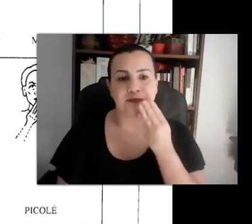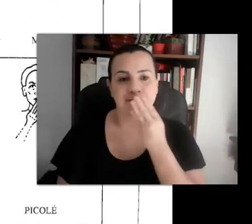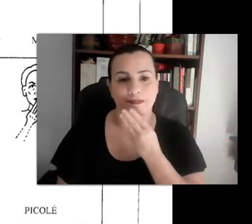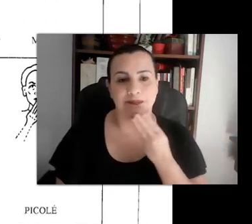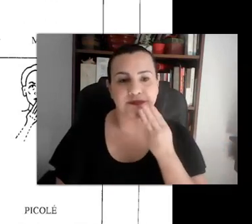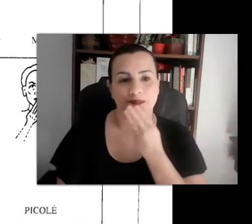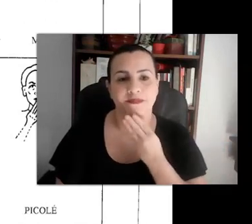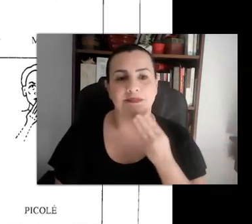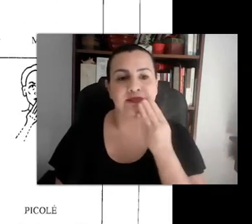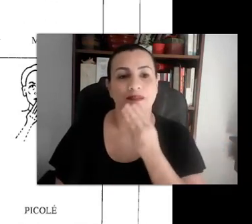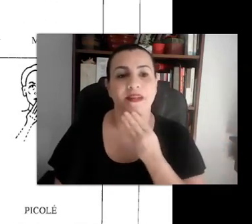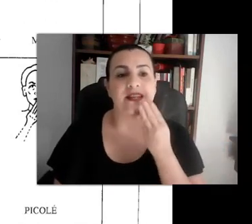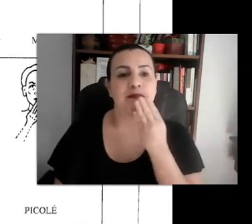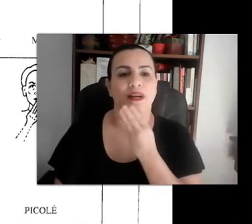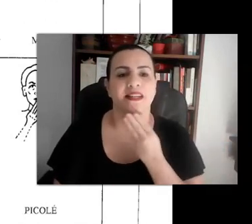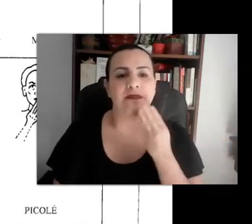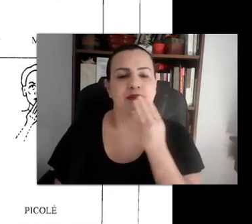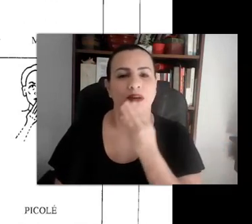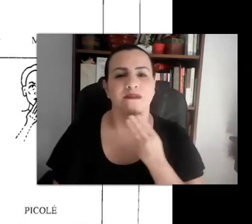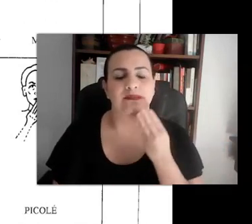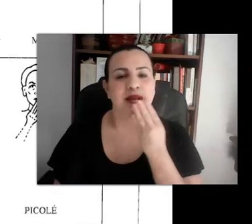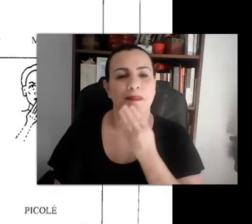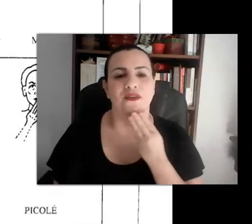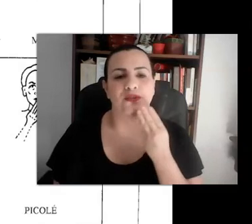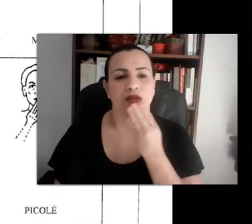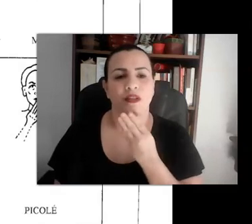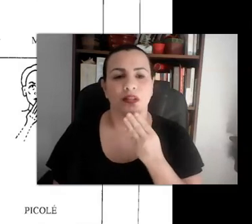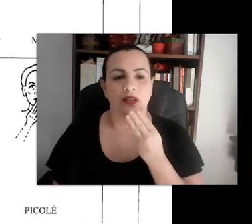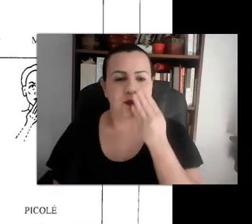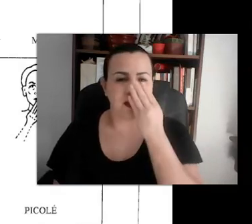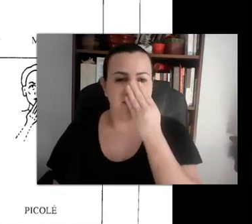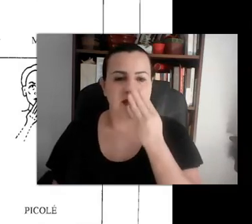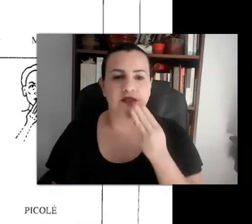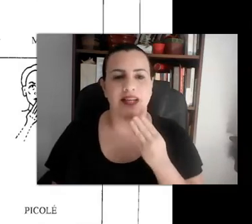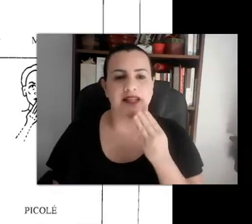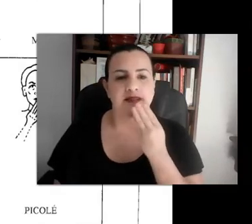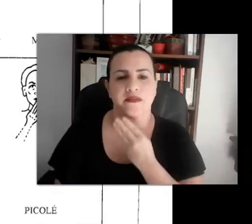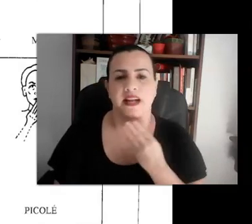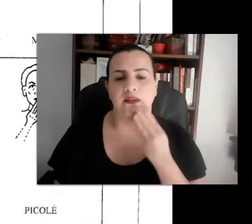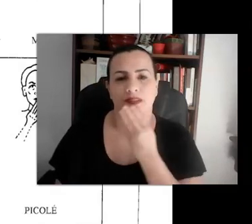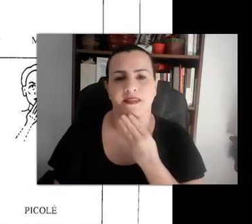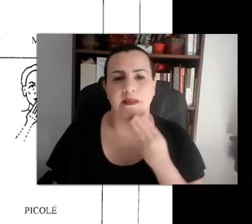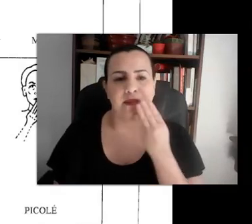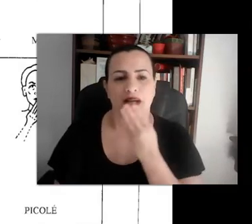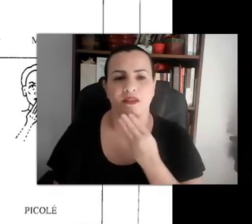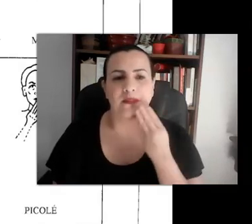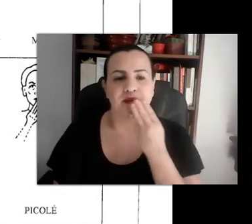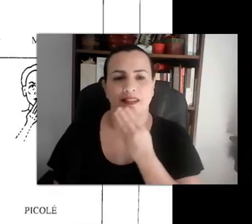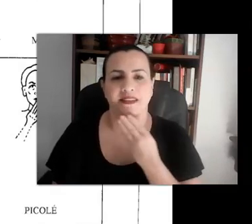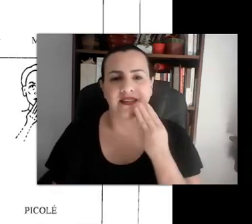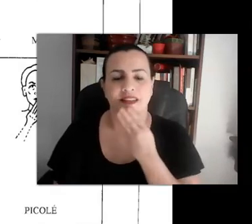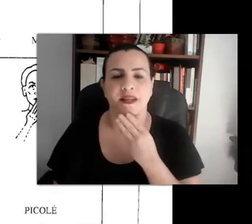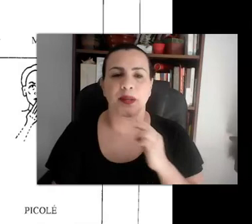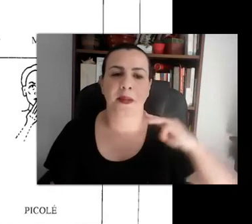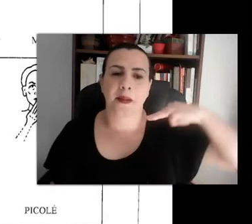Açúcar na frente da boca, tá, pessoal? Para baixo. Nunca na frente do nariz para falar doce, sempre abaixo da